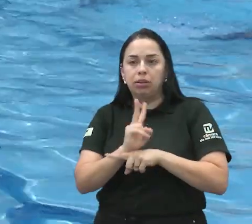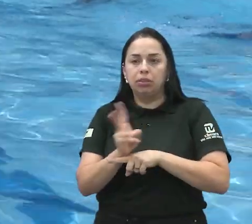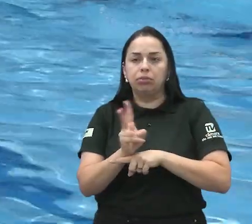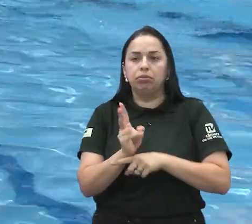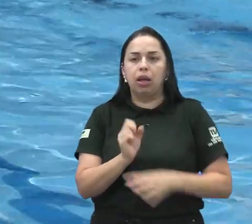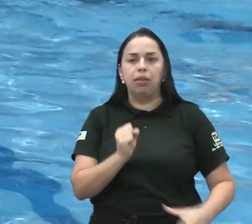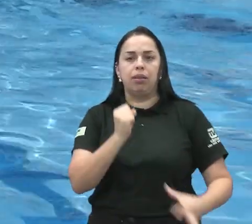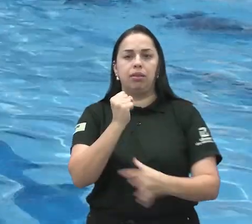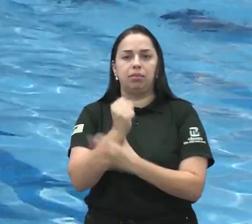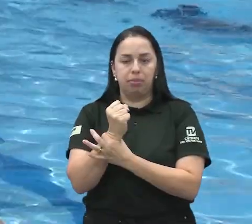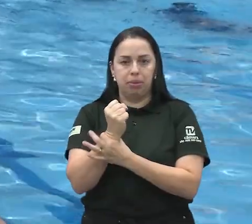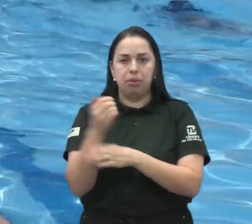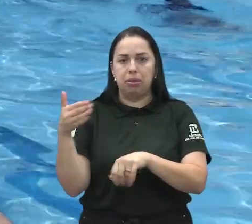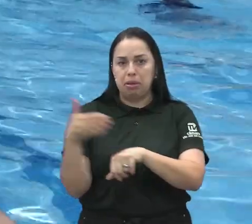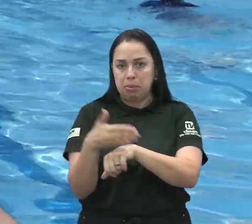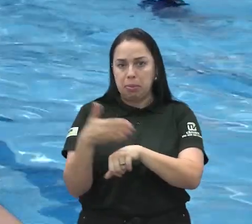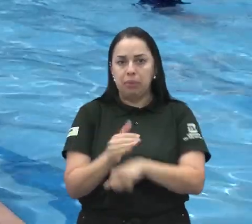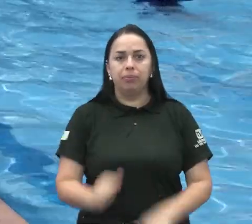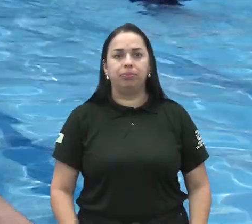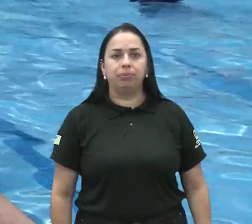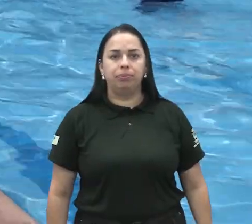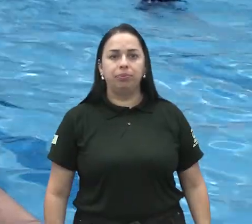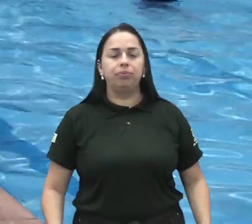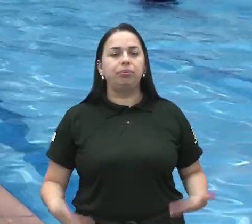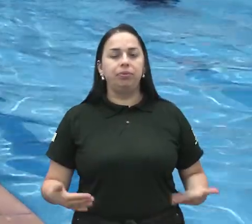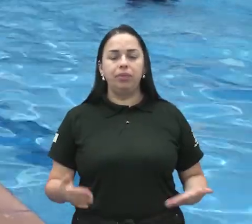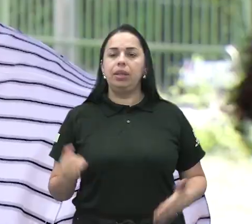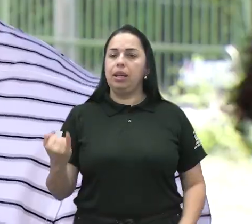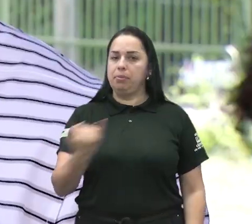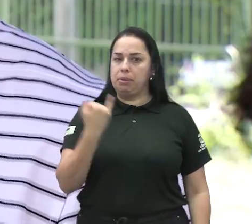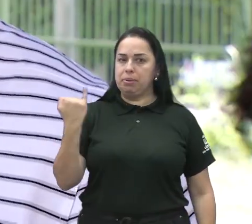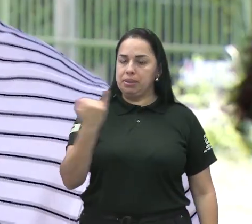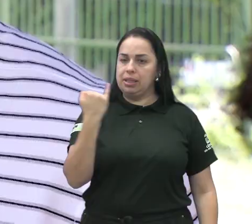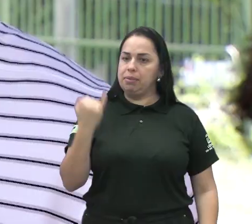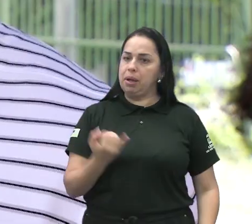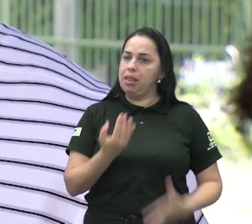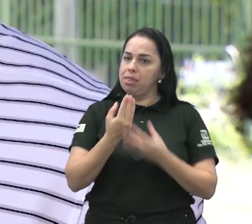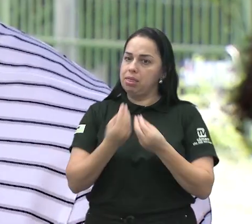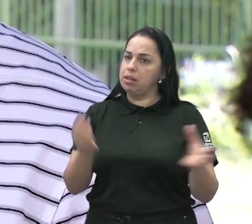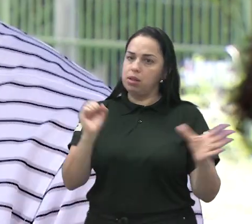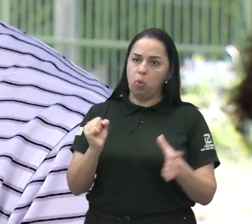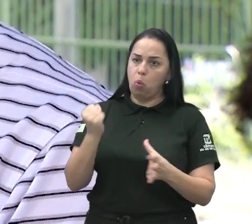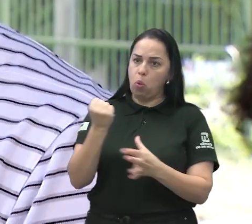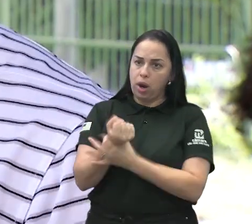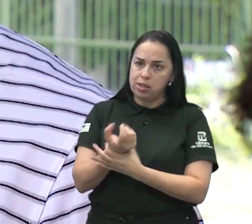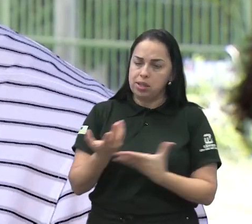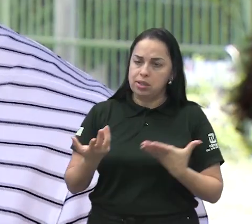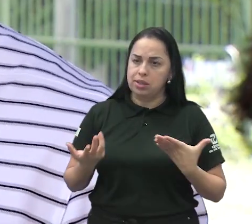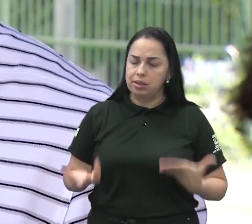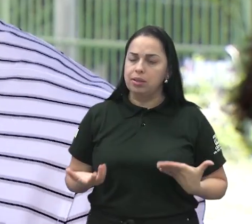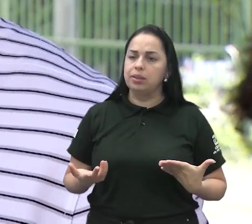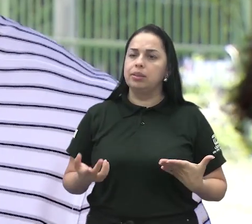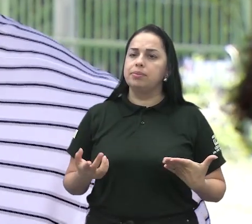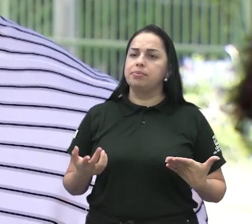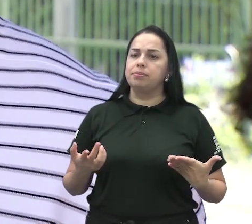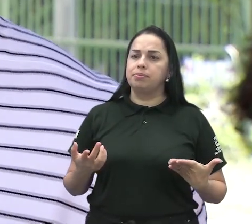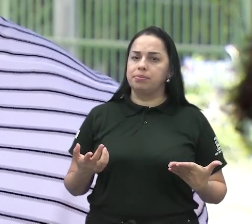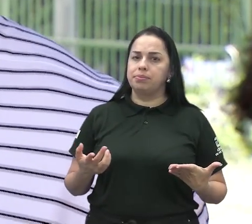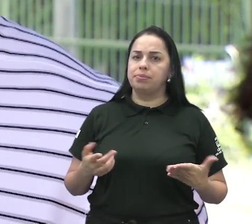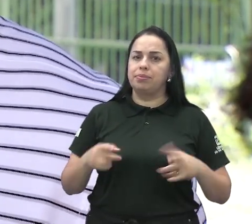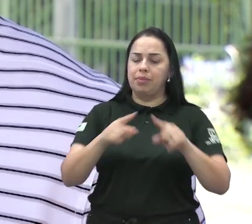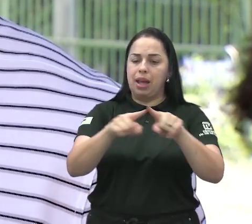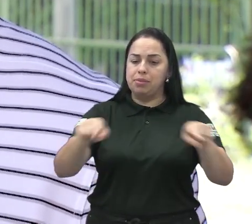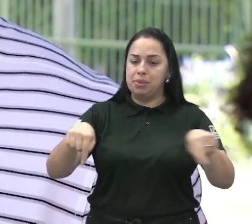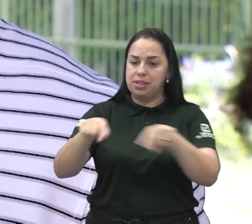monitores garantindo toda a segurança de quem participa do programa. É muito importante para trazer segurança para a nossa população.